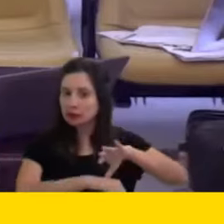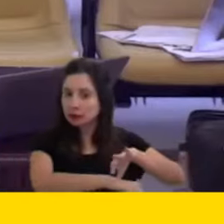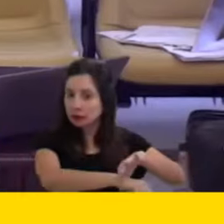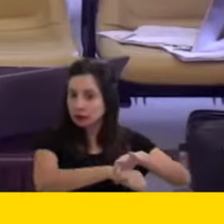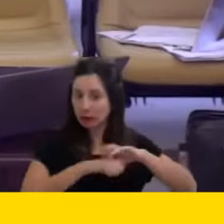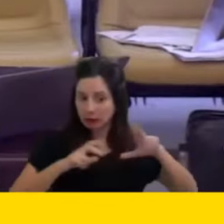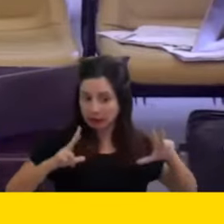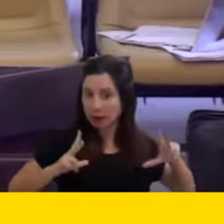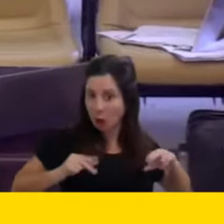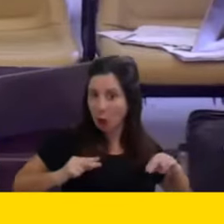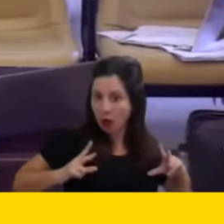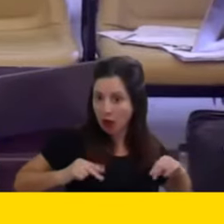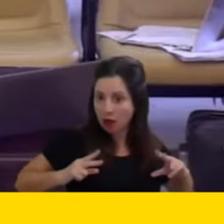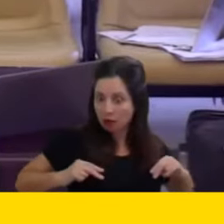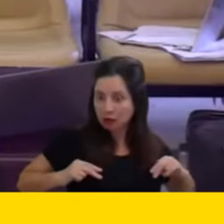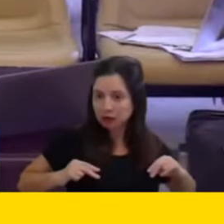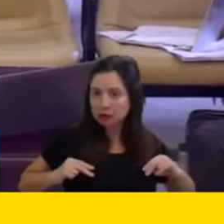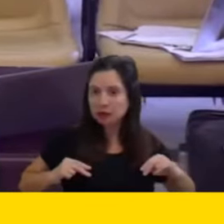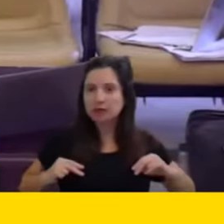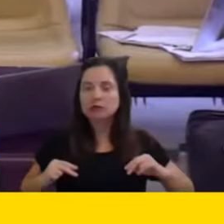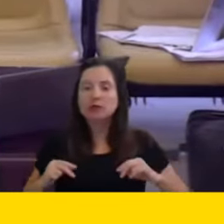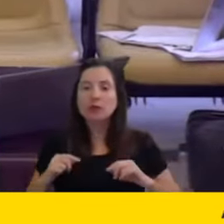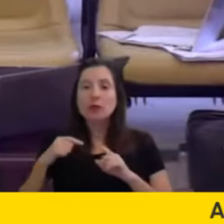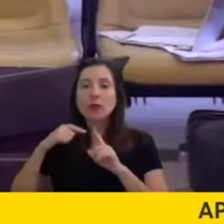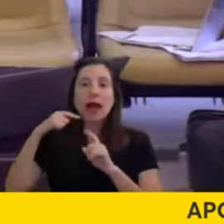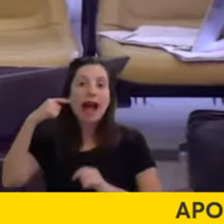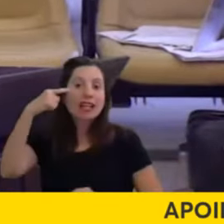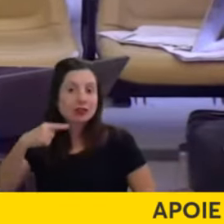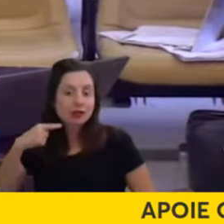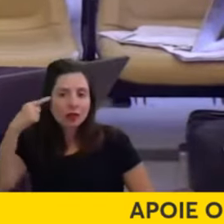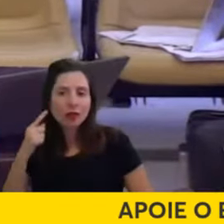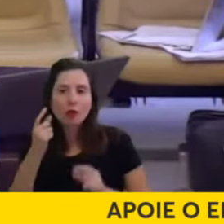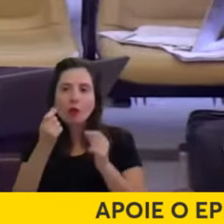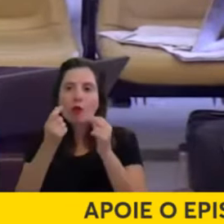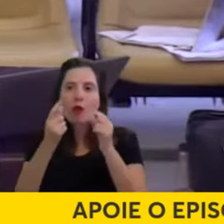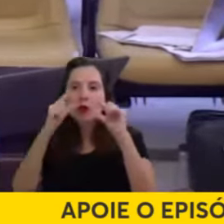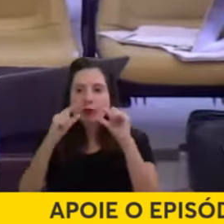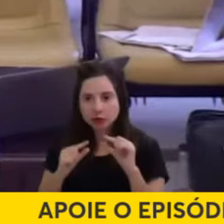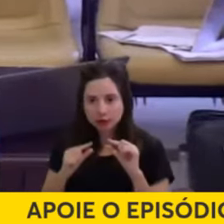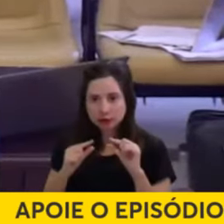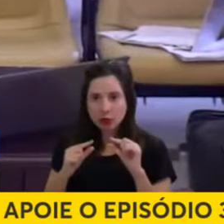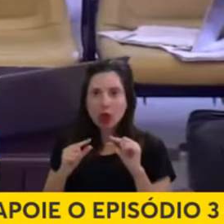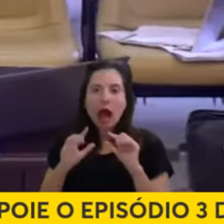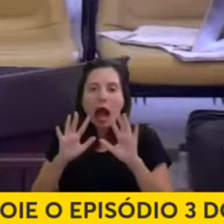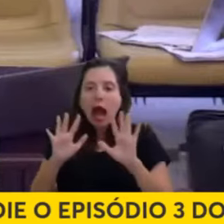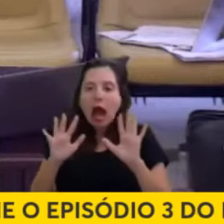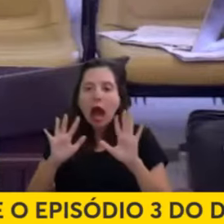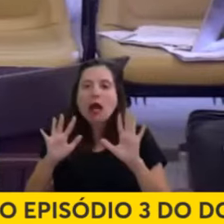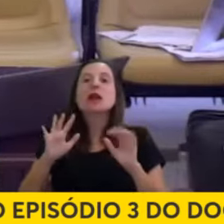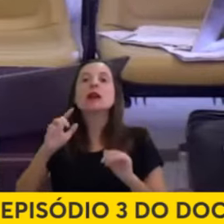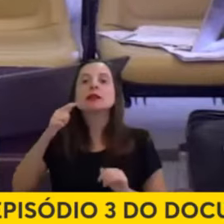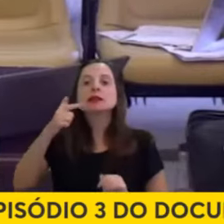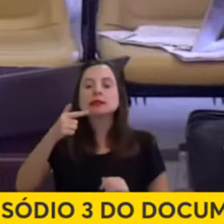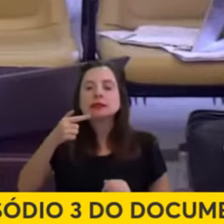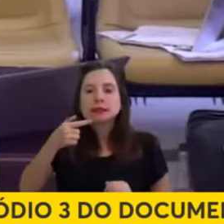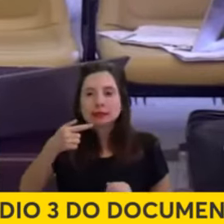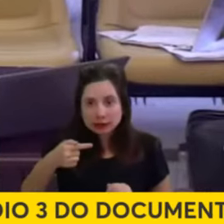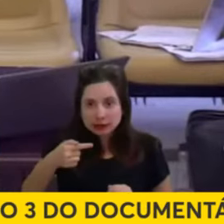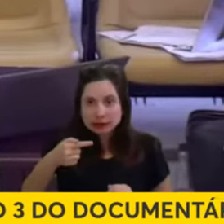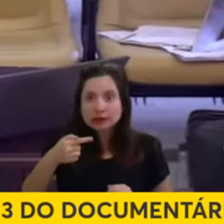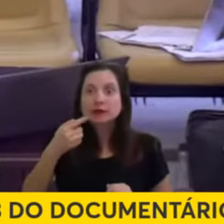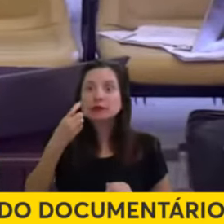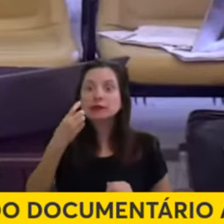motorista e advogado o valor baixa para 1 milhão o valor baixa para 774.000